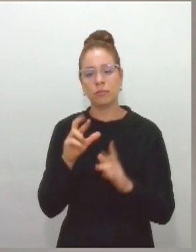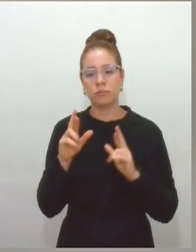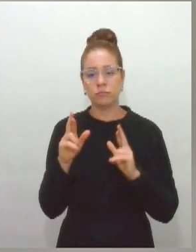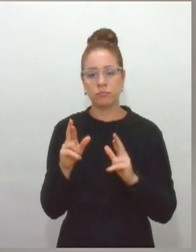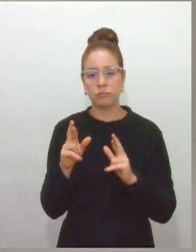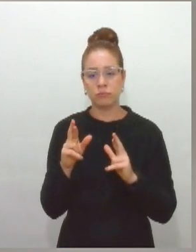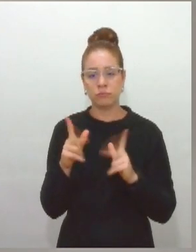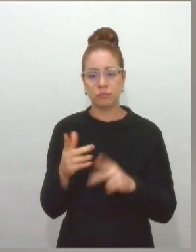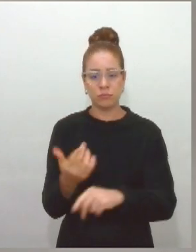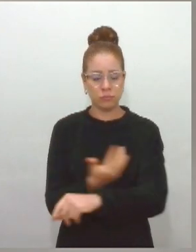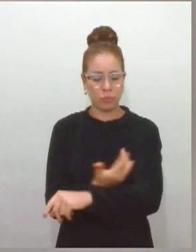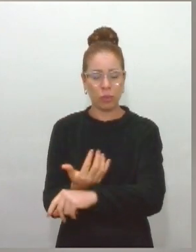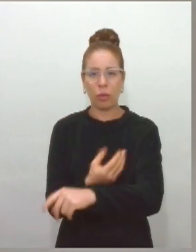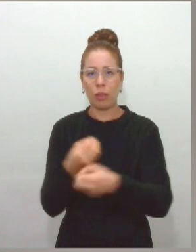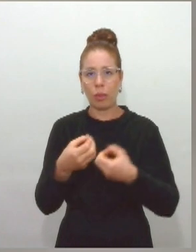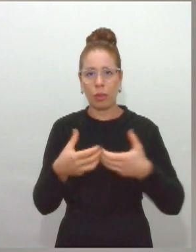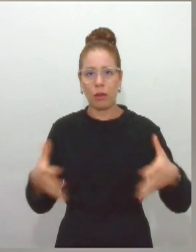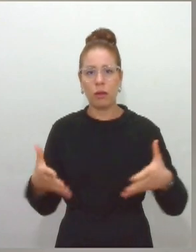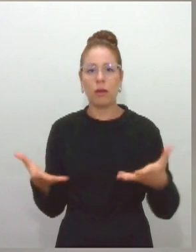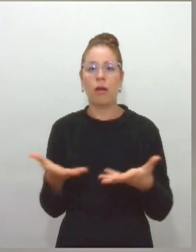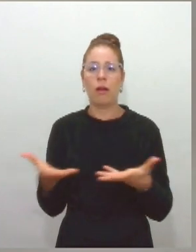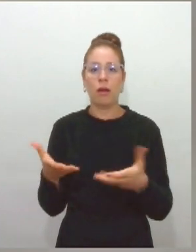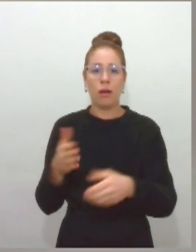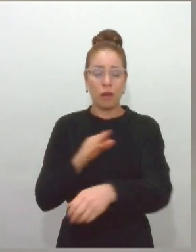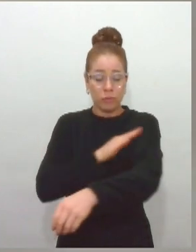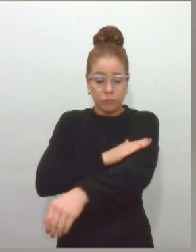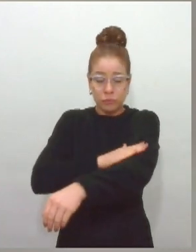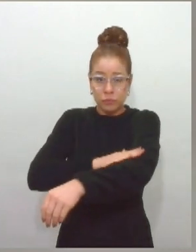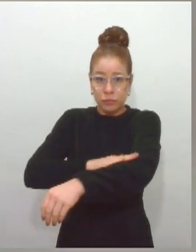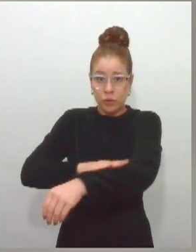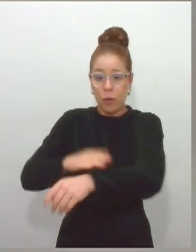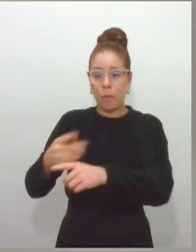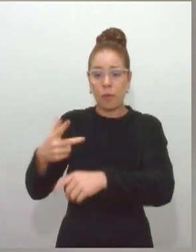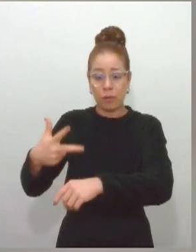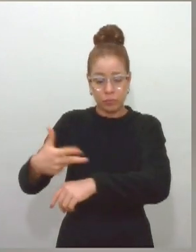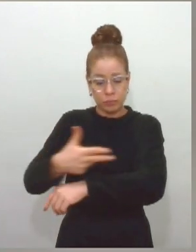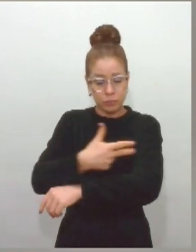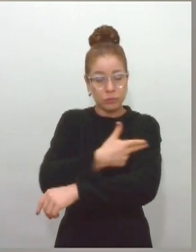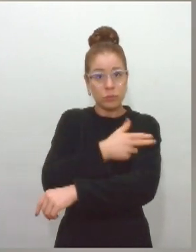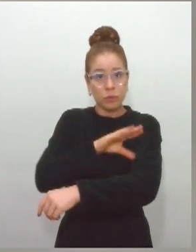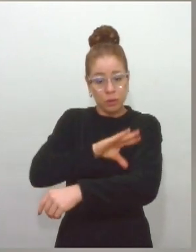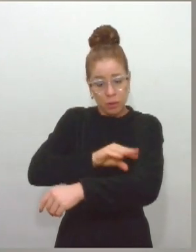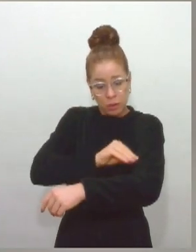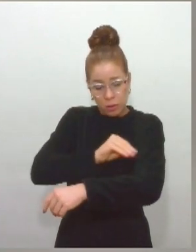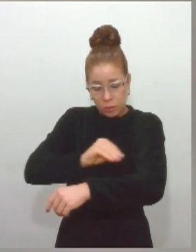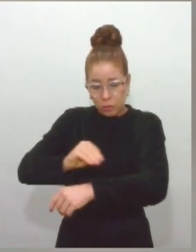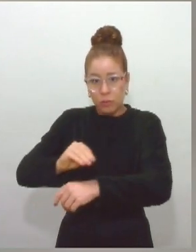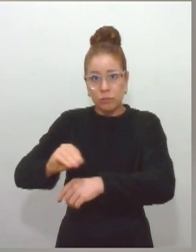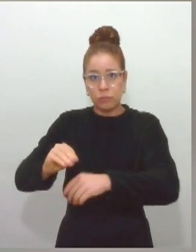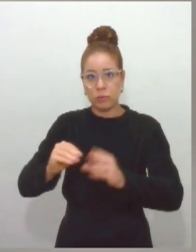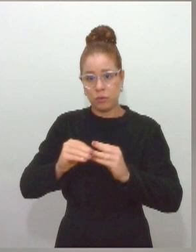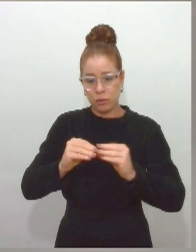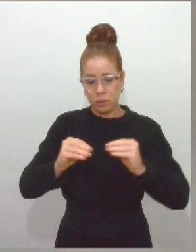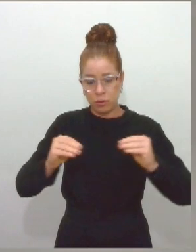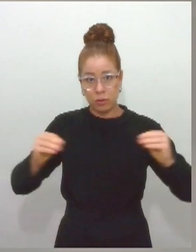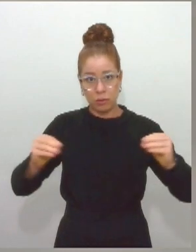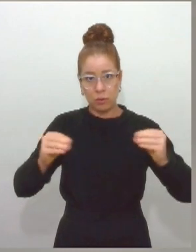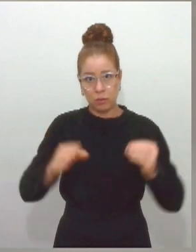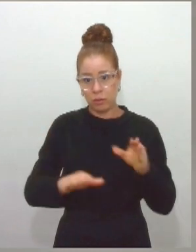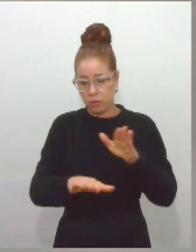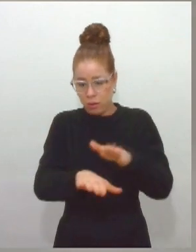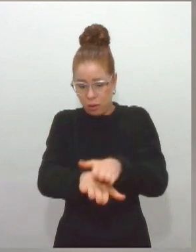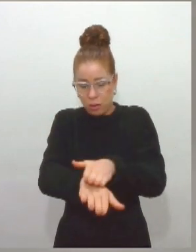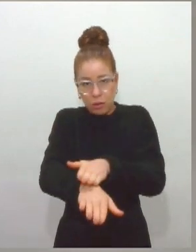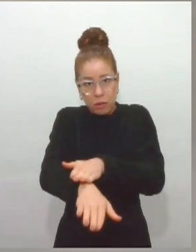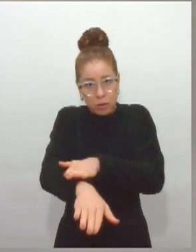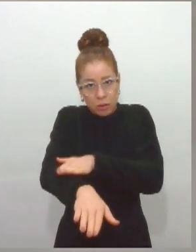Fala muito em curativo porque ele é retirado depois, né? A gente tem a ideia de que o transplante de pele ele é igual ao transplante